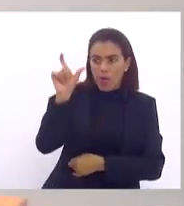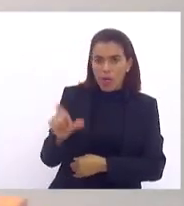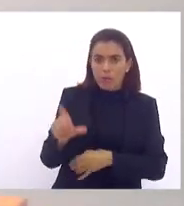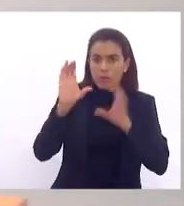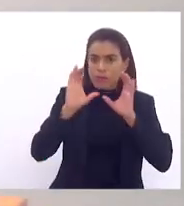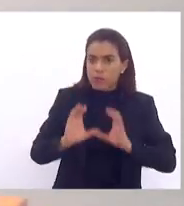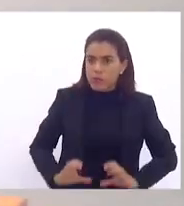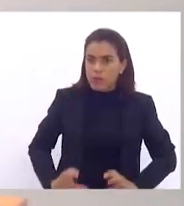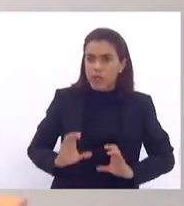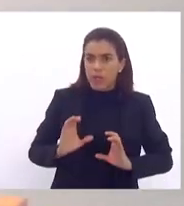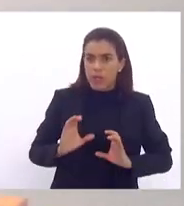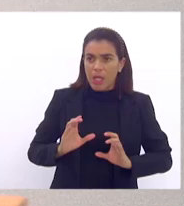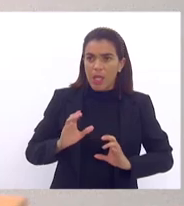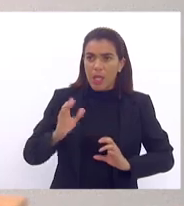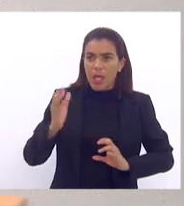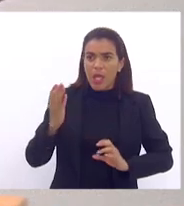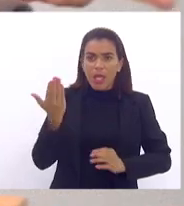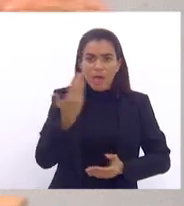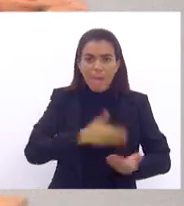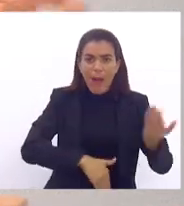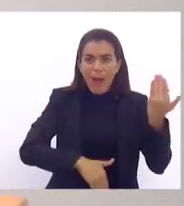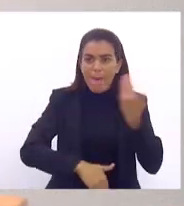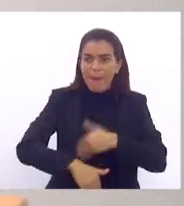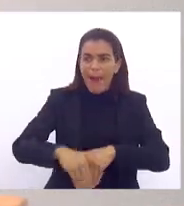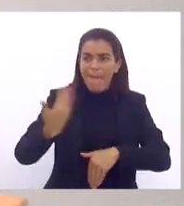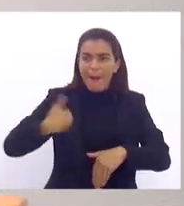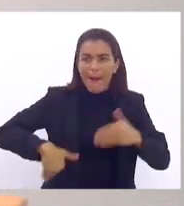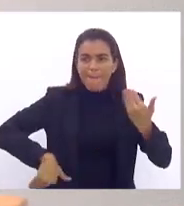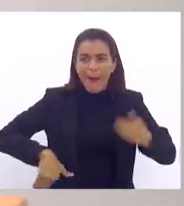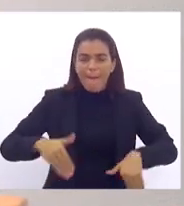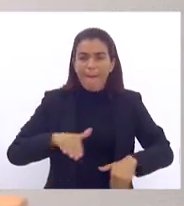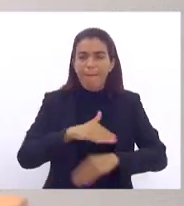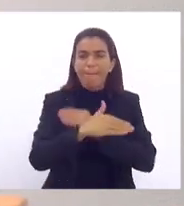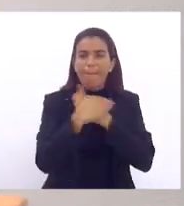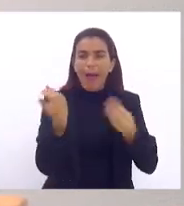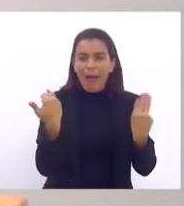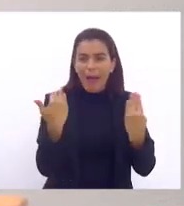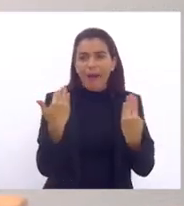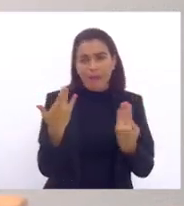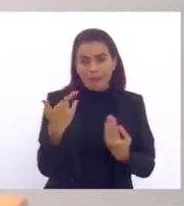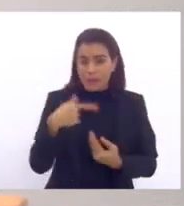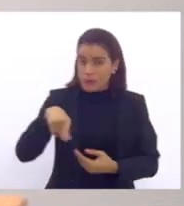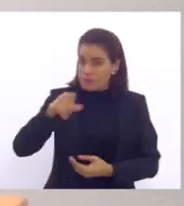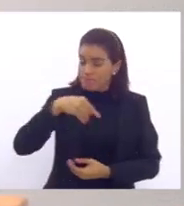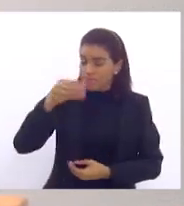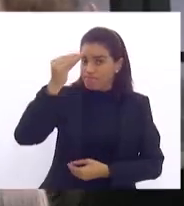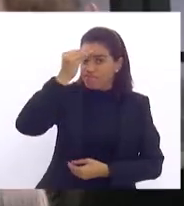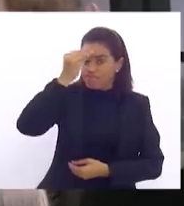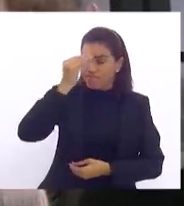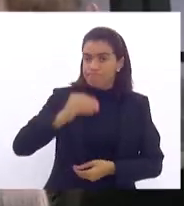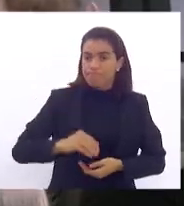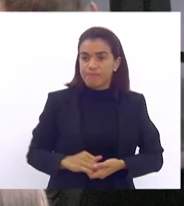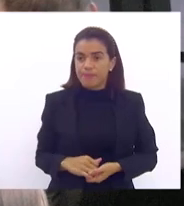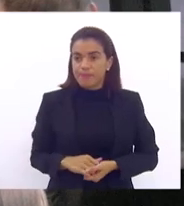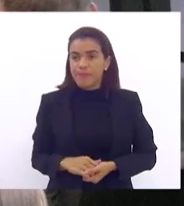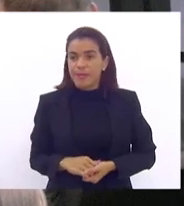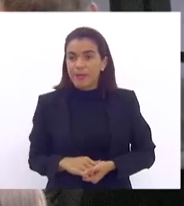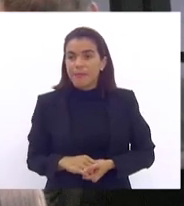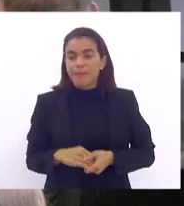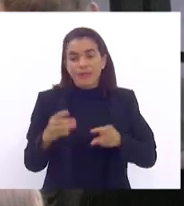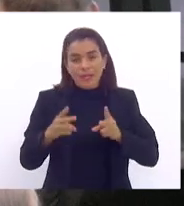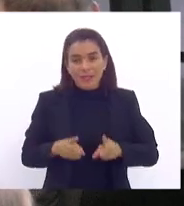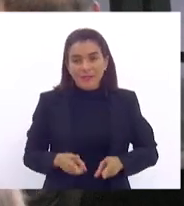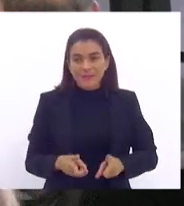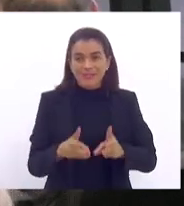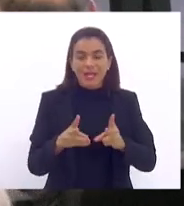trucidado como eu disse então isso é um é um é um fato que acho que todo mundo deveria incorporar né perfeitamente eh e dando sequência Eu